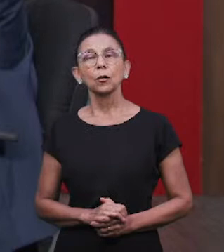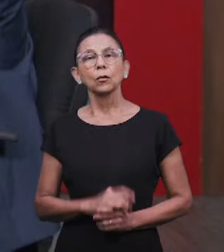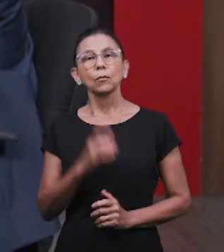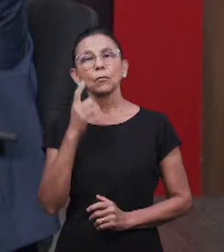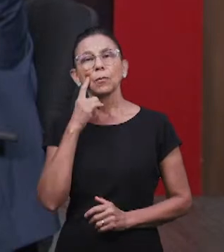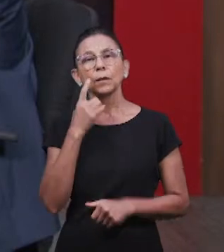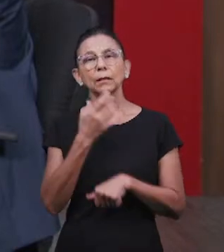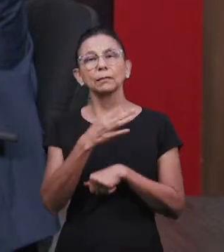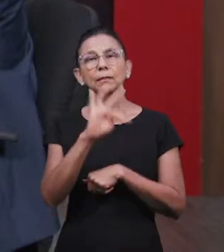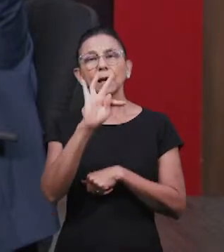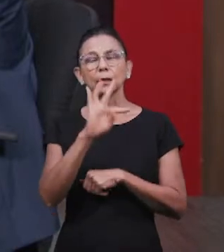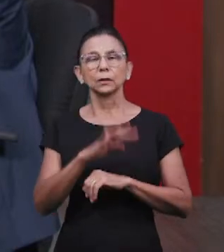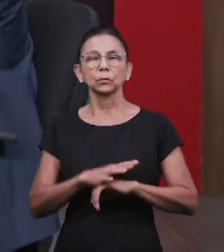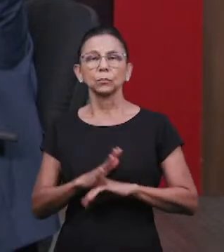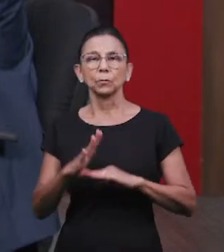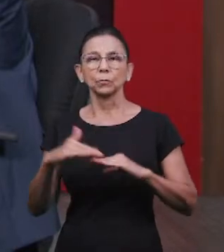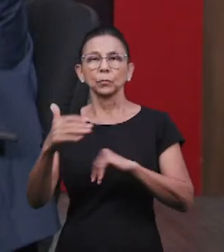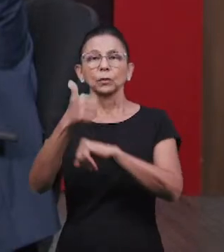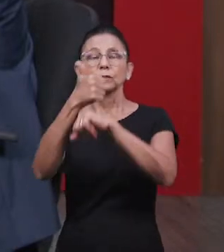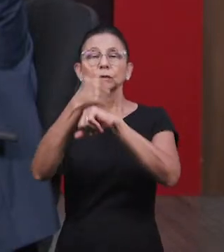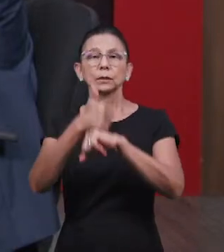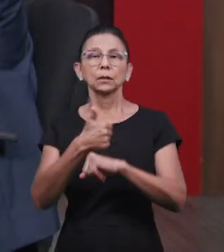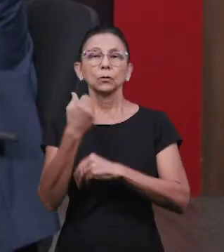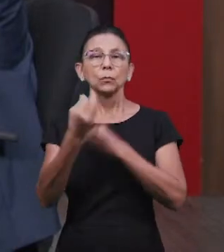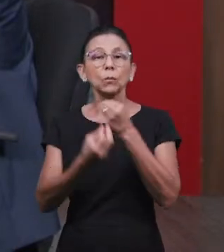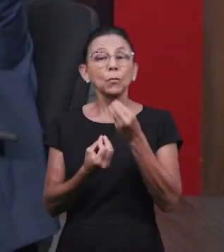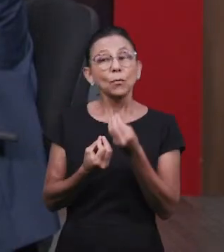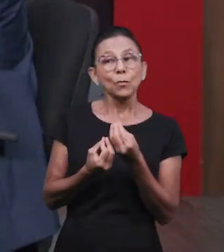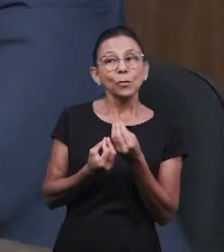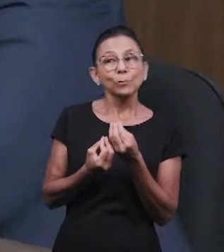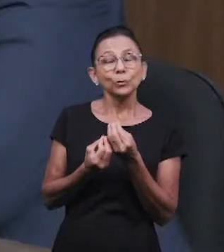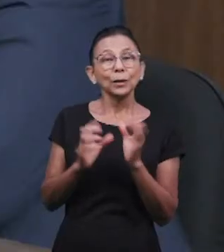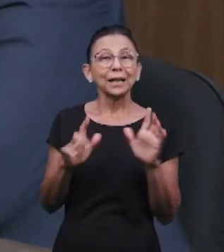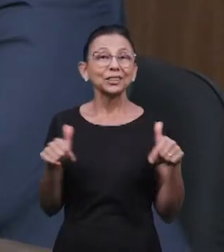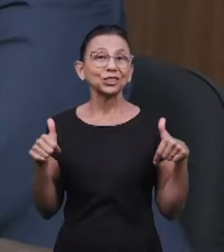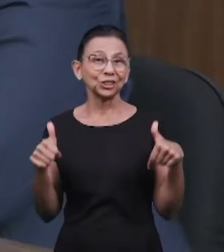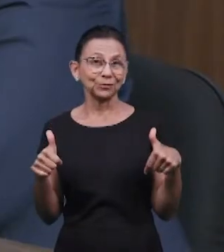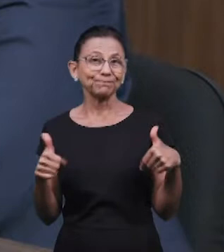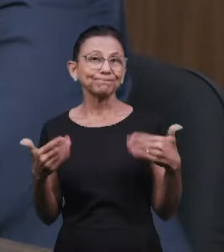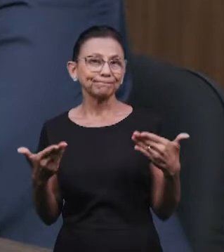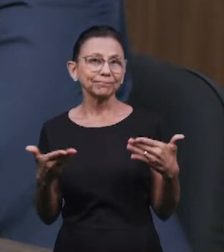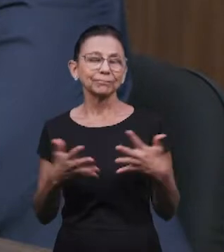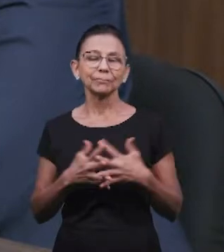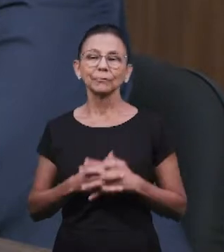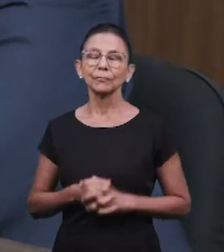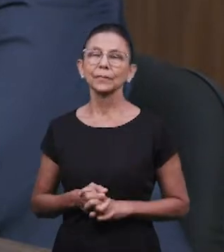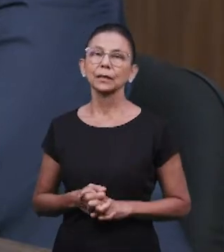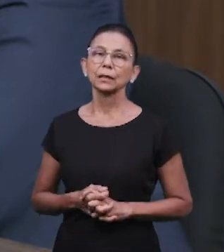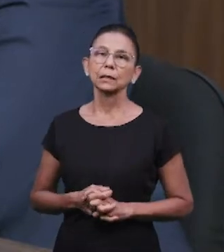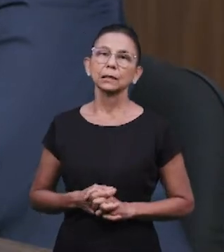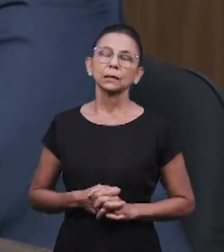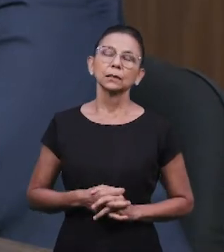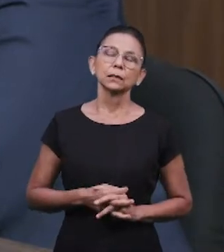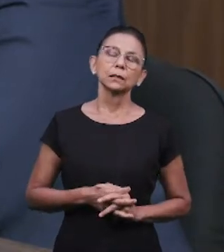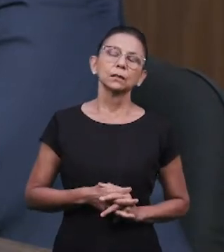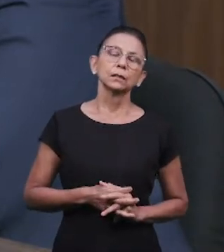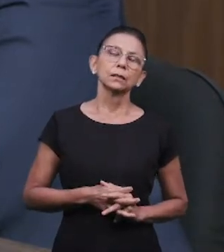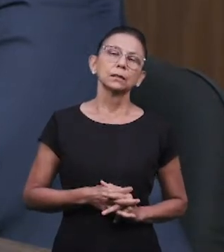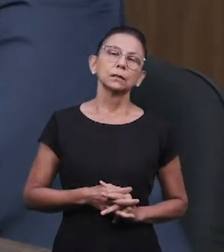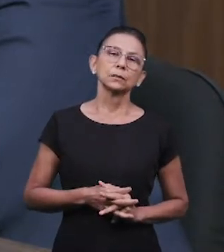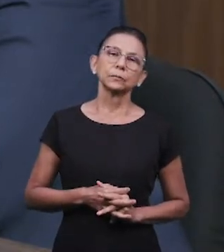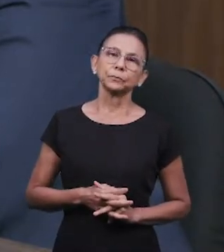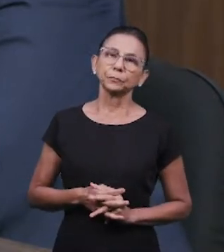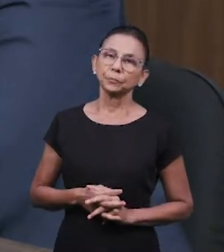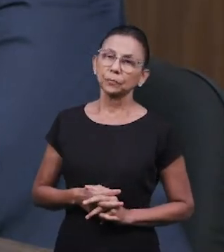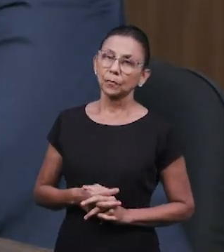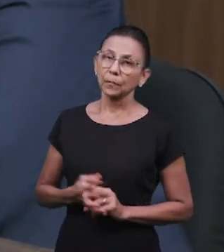vista técnico, sob o ponto de vista profissional. E eu vou começar aqui com uma pergunta para